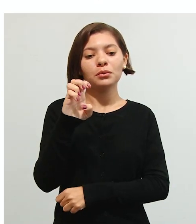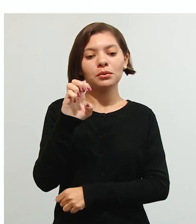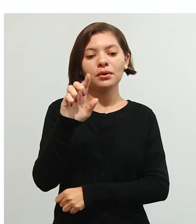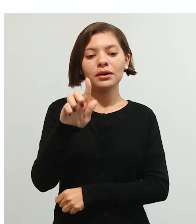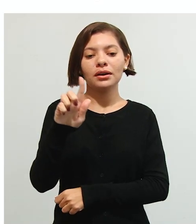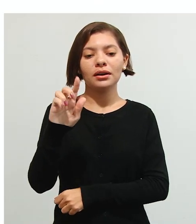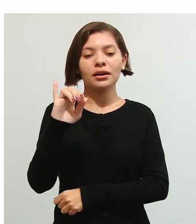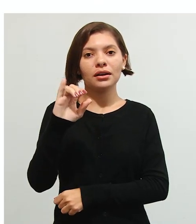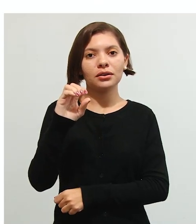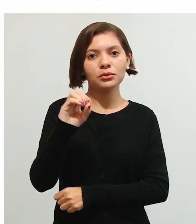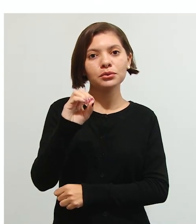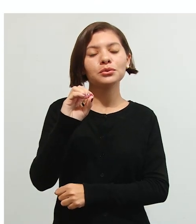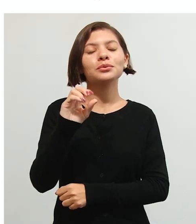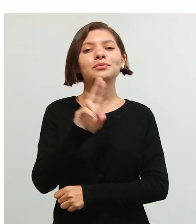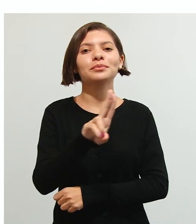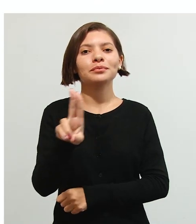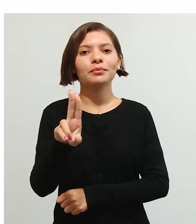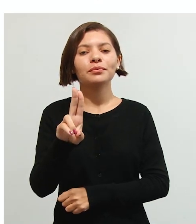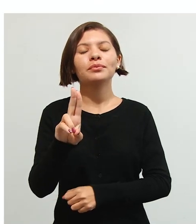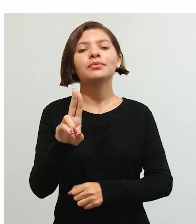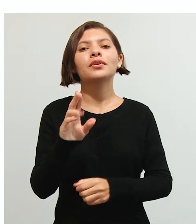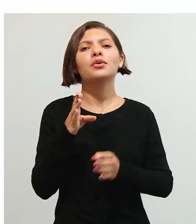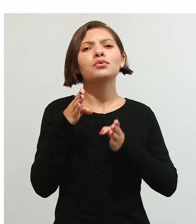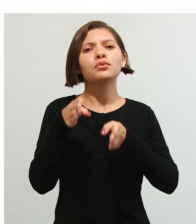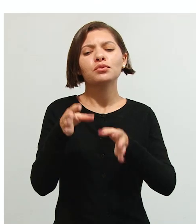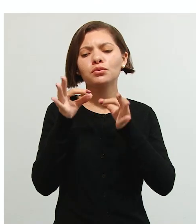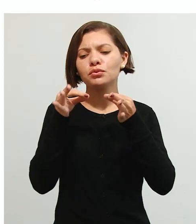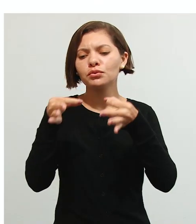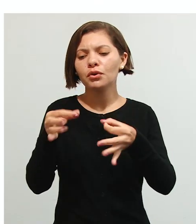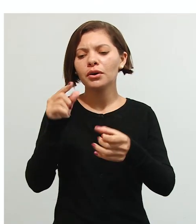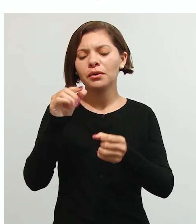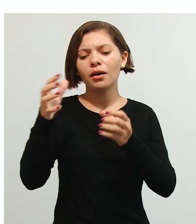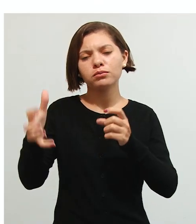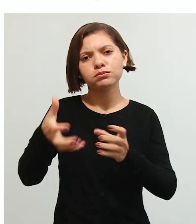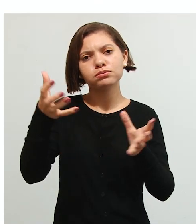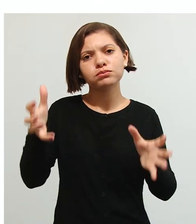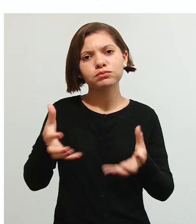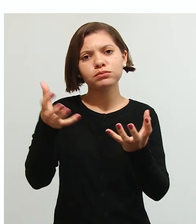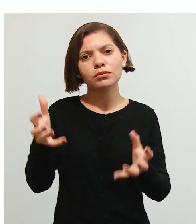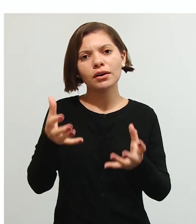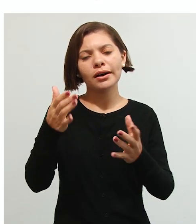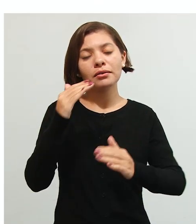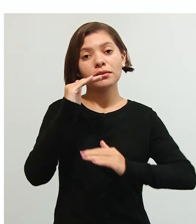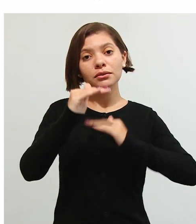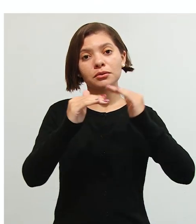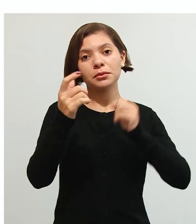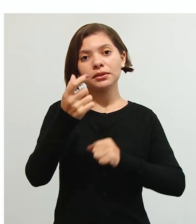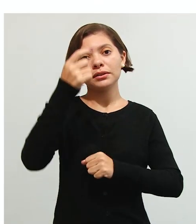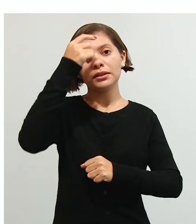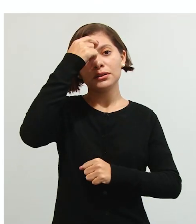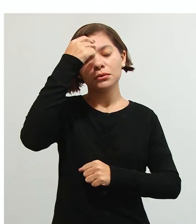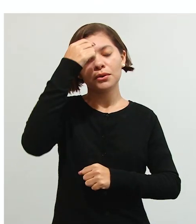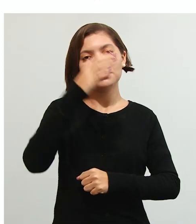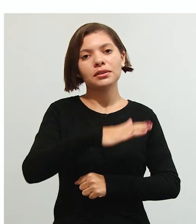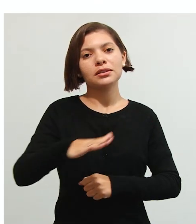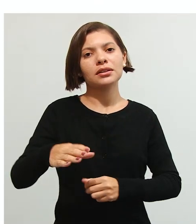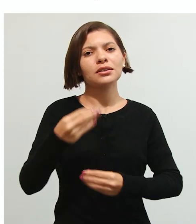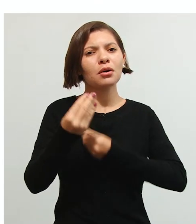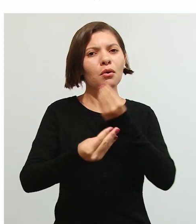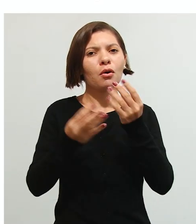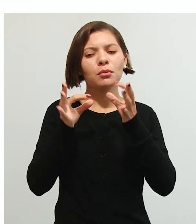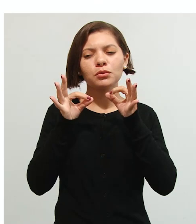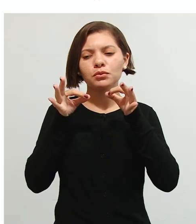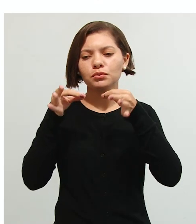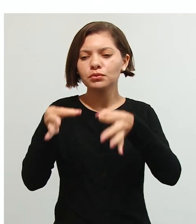Reggio Emílio, e essa abordagem ela tem como foco incentivar o desenvolvimento intelectual das crianças por meio de um